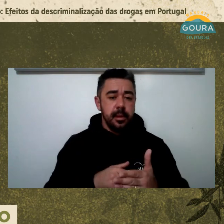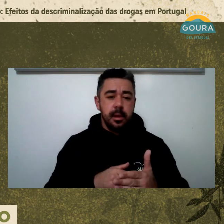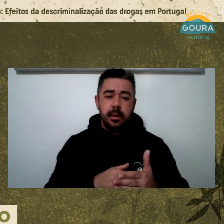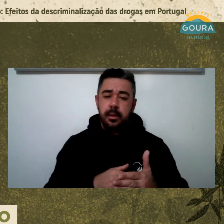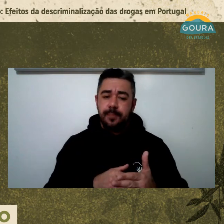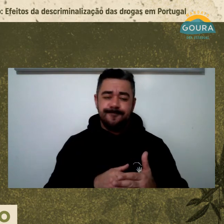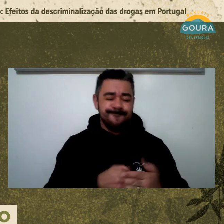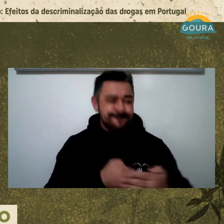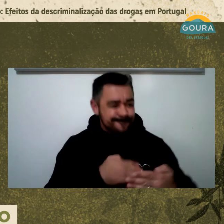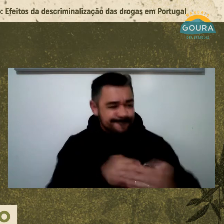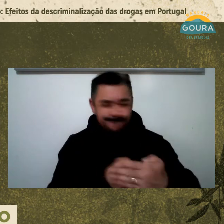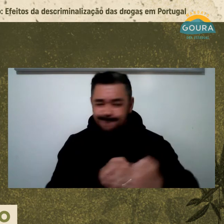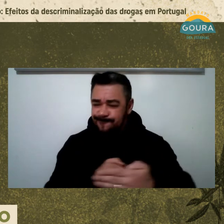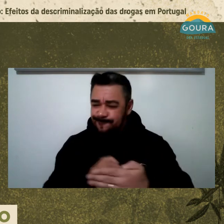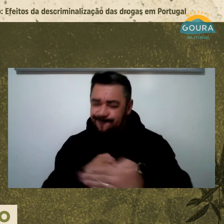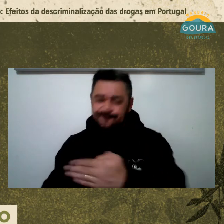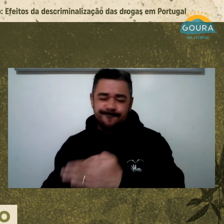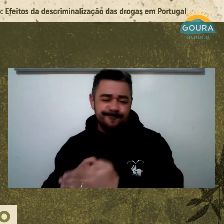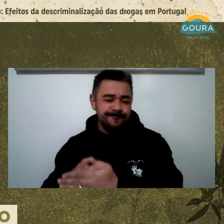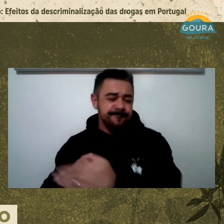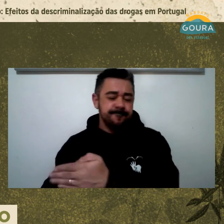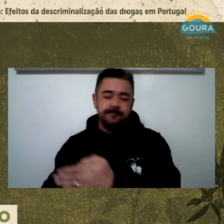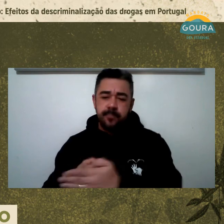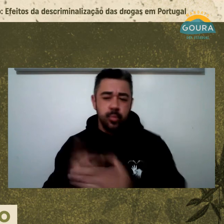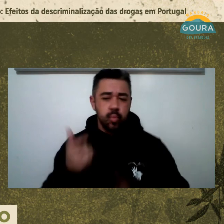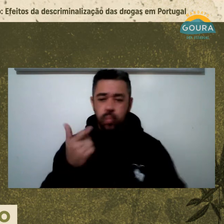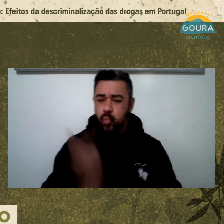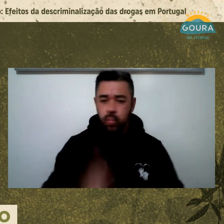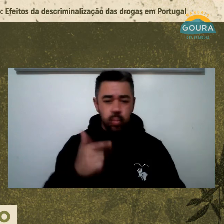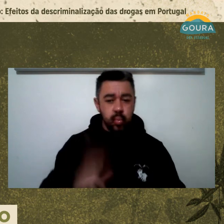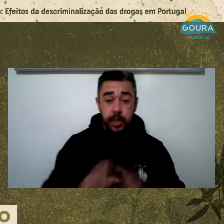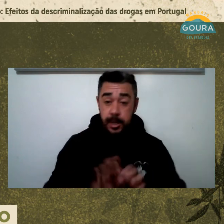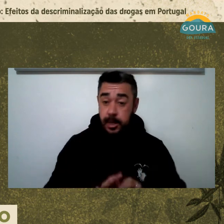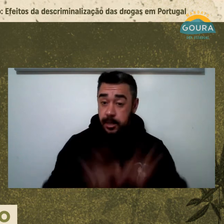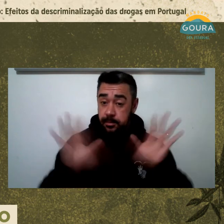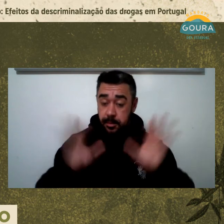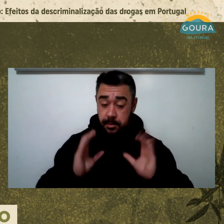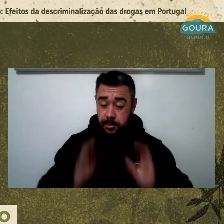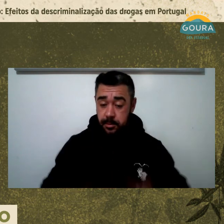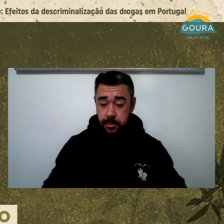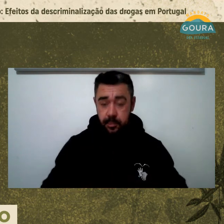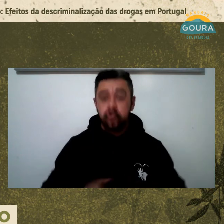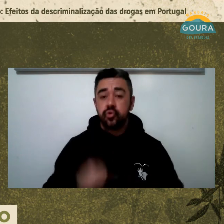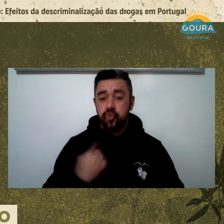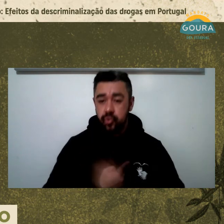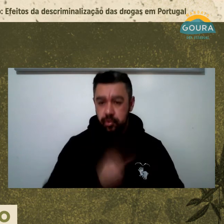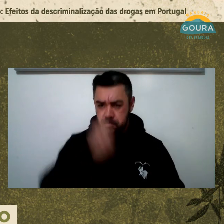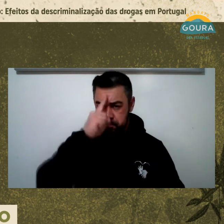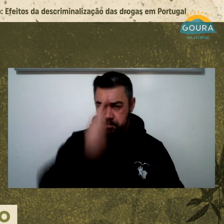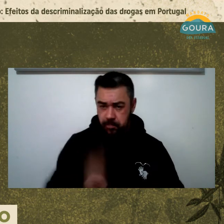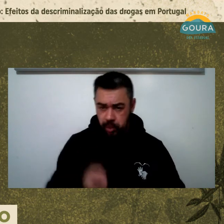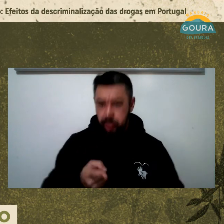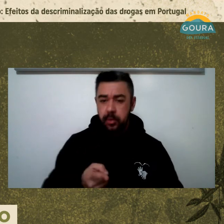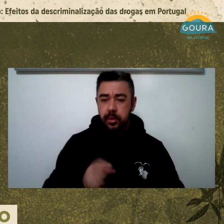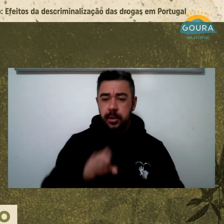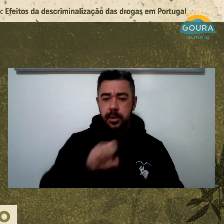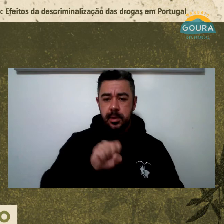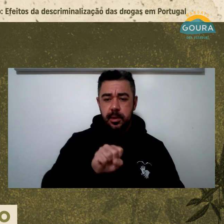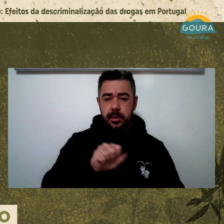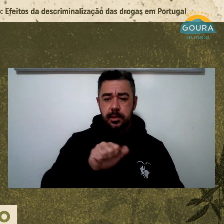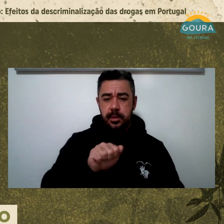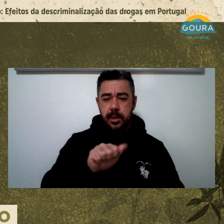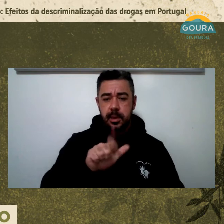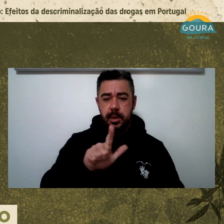tudo o que era a liberdade dos cidadãos. Vivíamos uma ditadura de Salazar, talvez este nome vos diga alguma